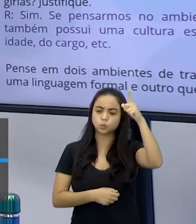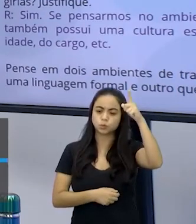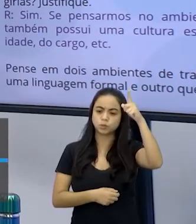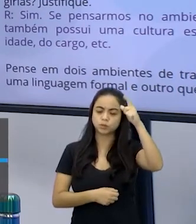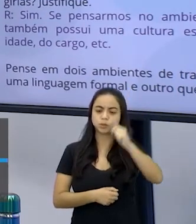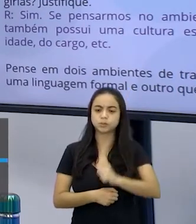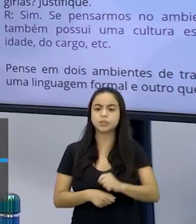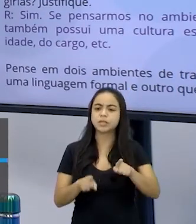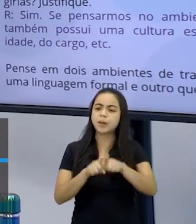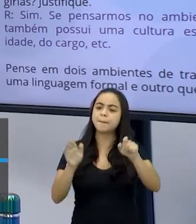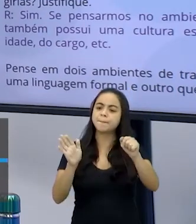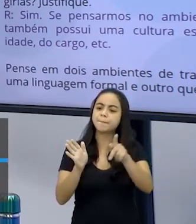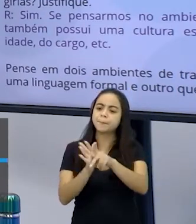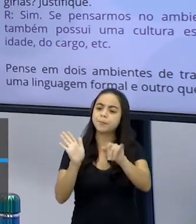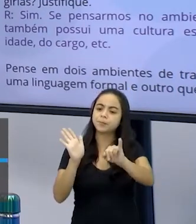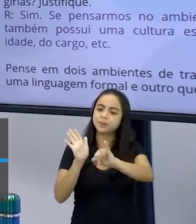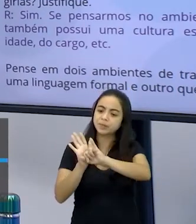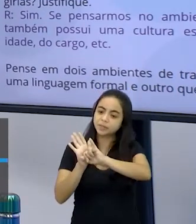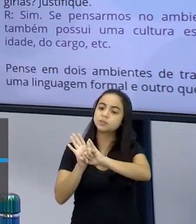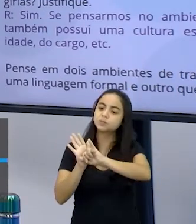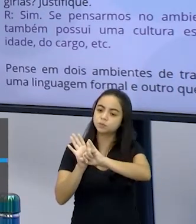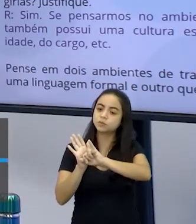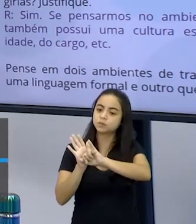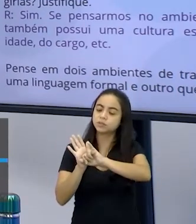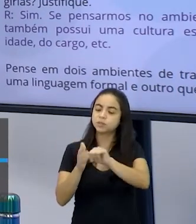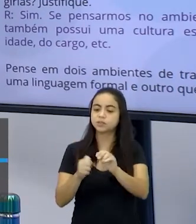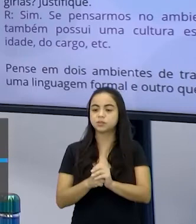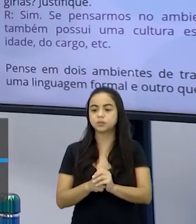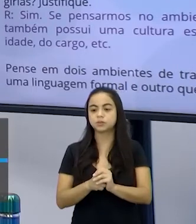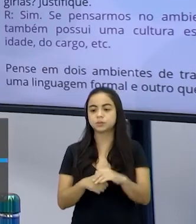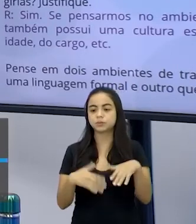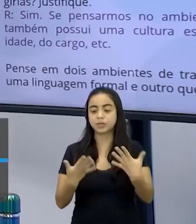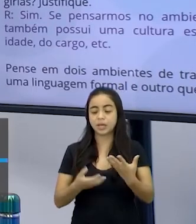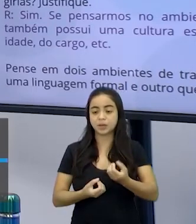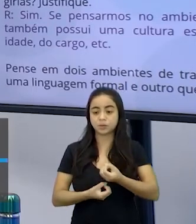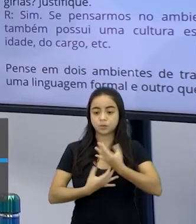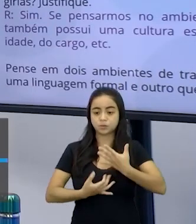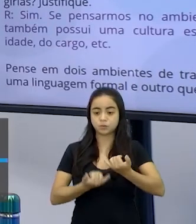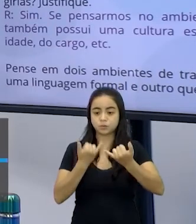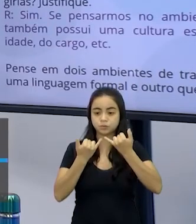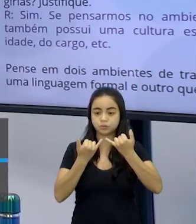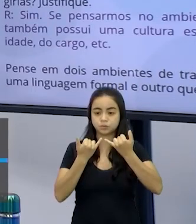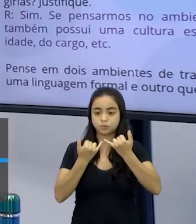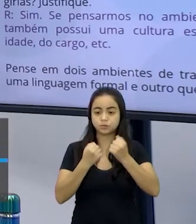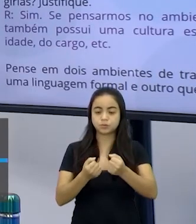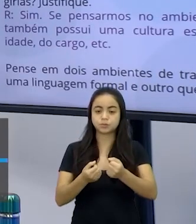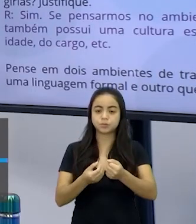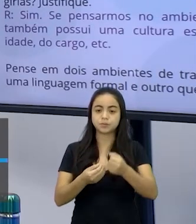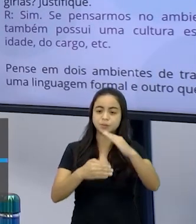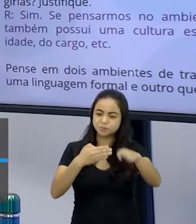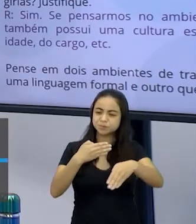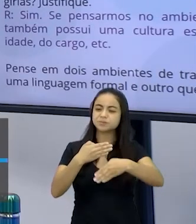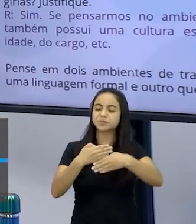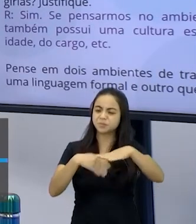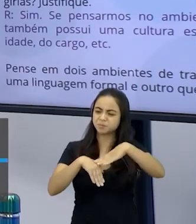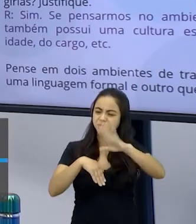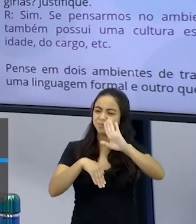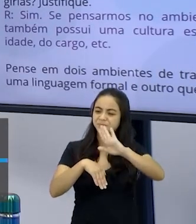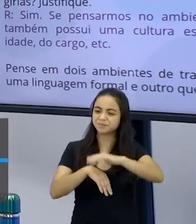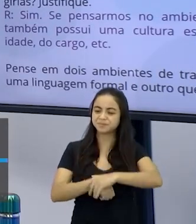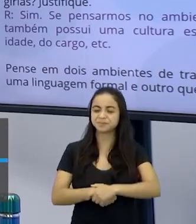de identidade, de novo. Ele tem muita informação aí para acrescentar para a gente, tá bom?